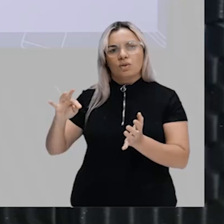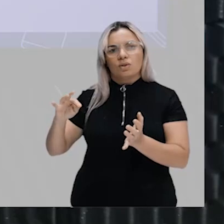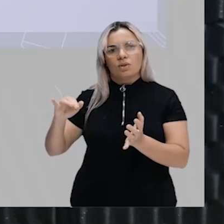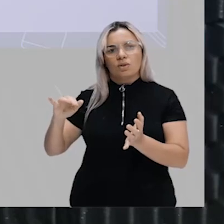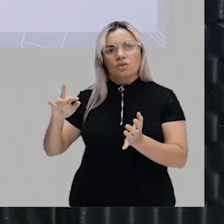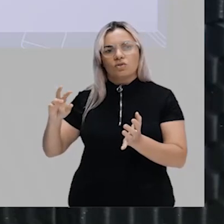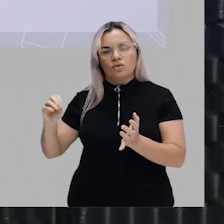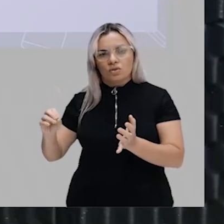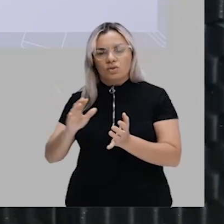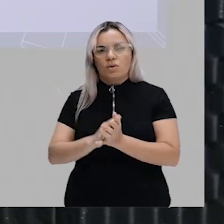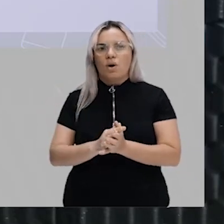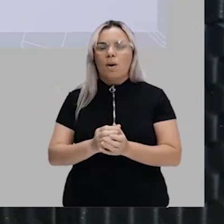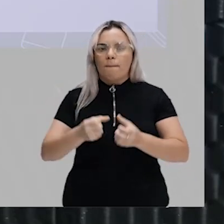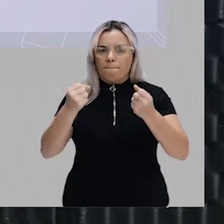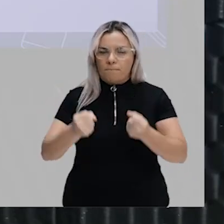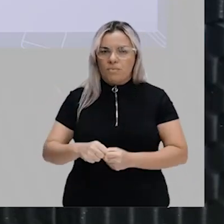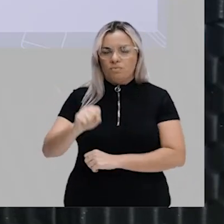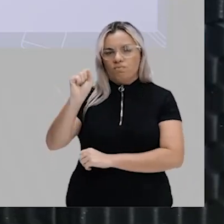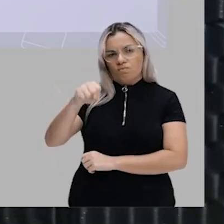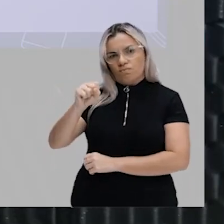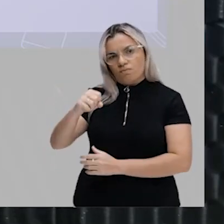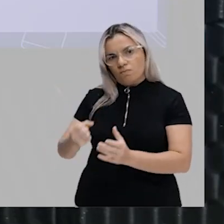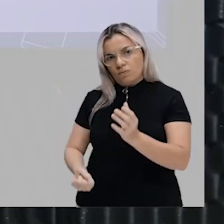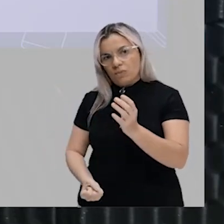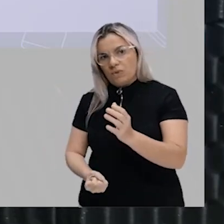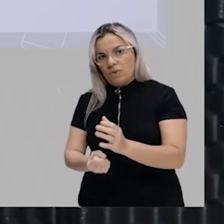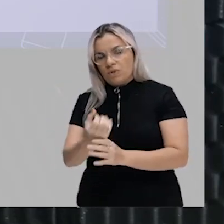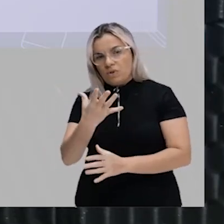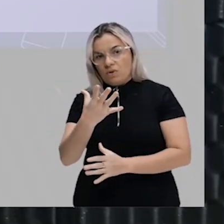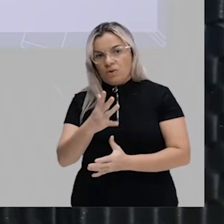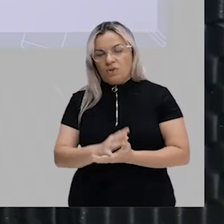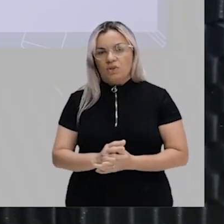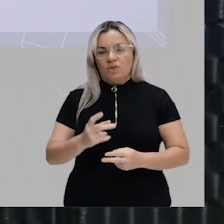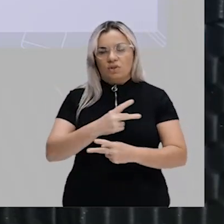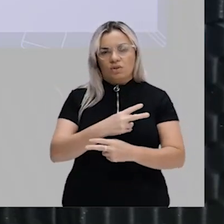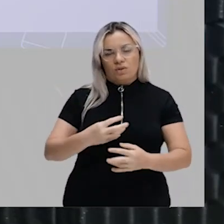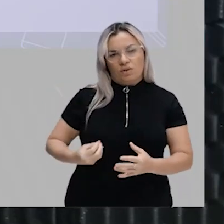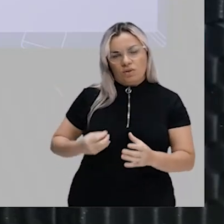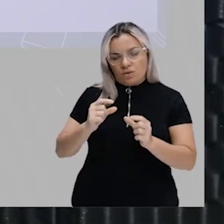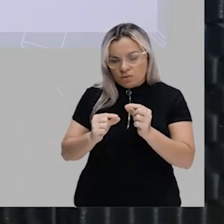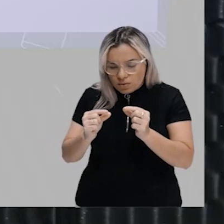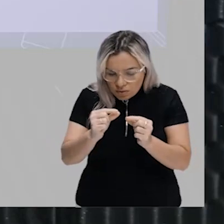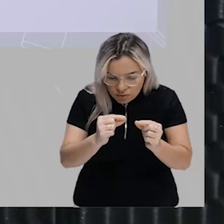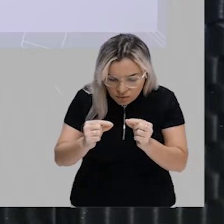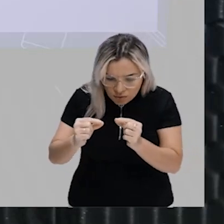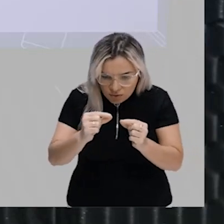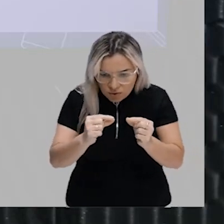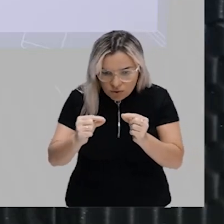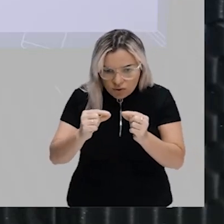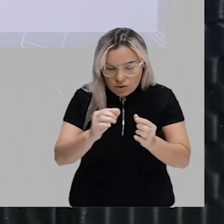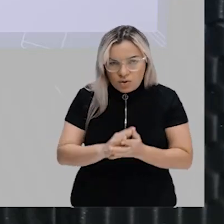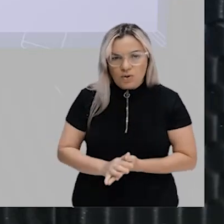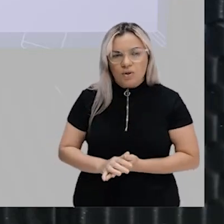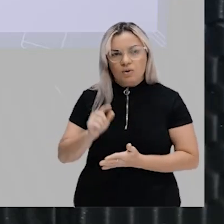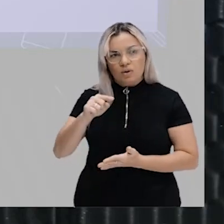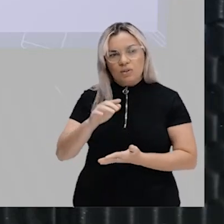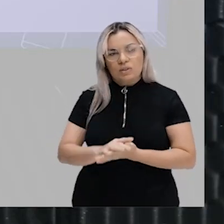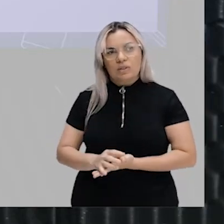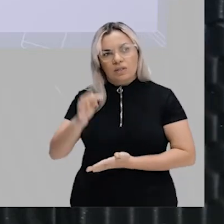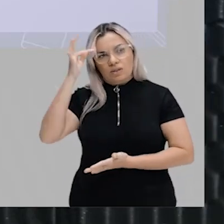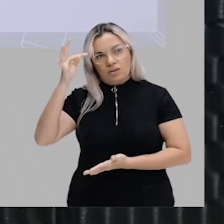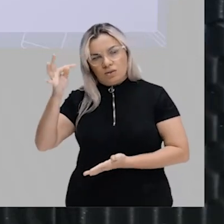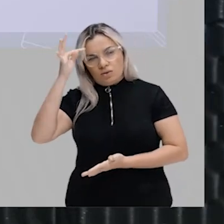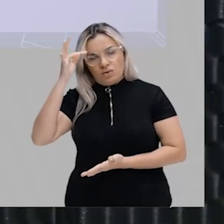origem a micro-organismos, tá? Segundo o que falava o Needham. Então, o